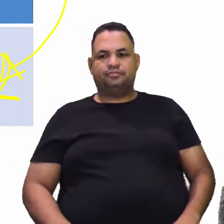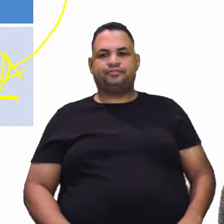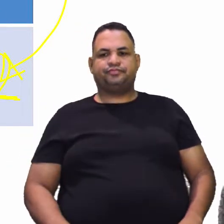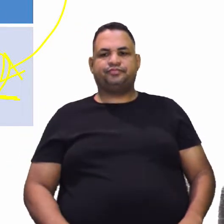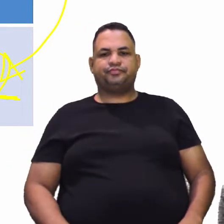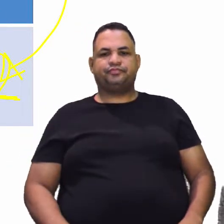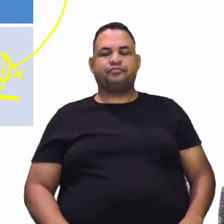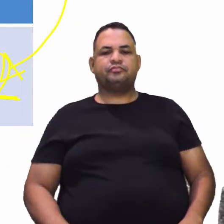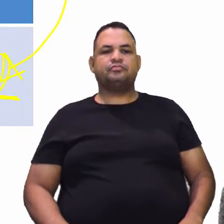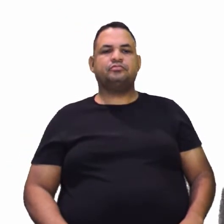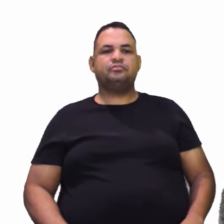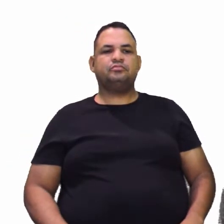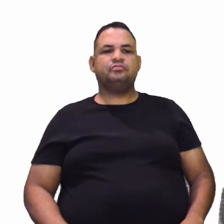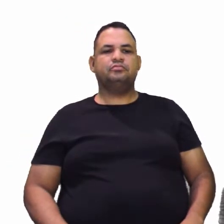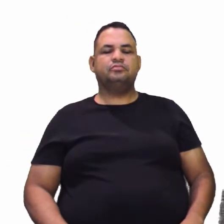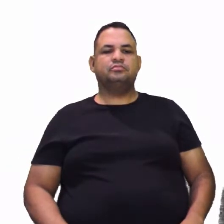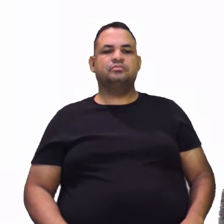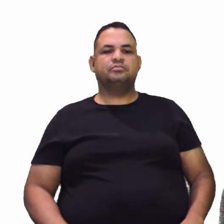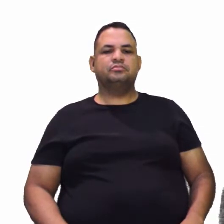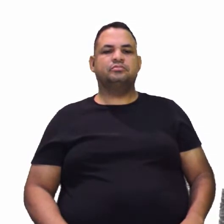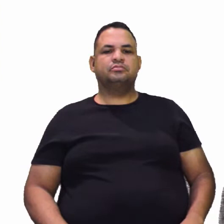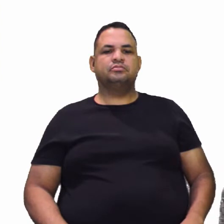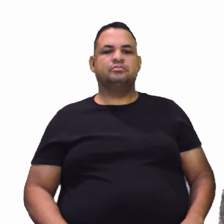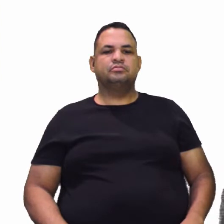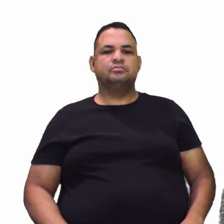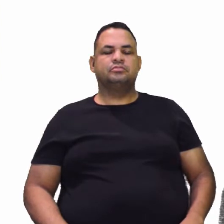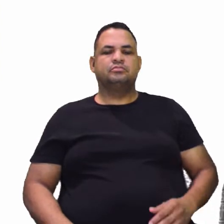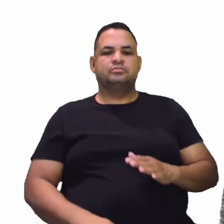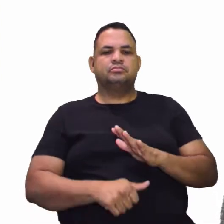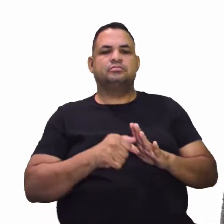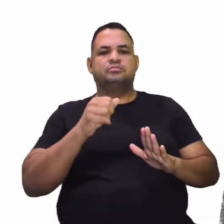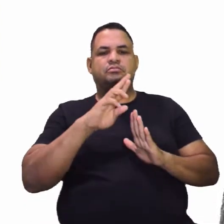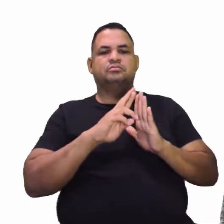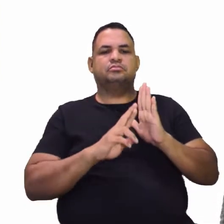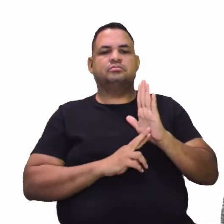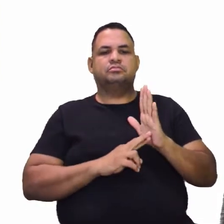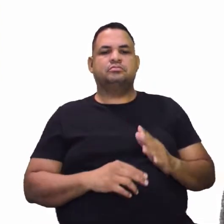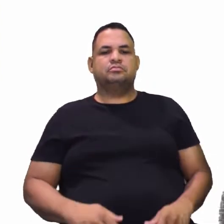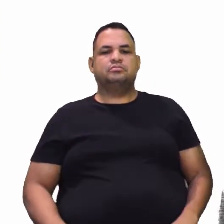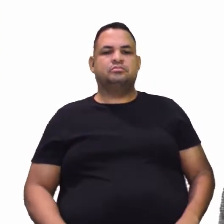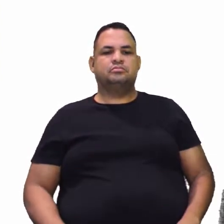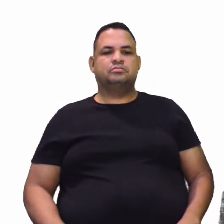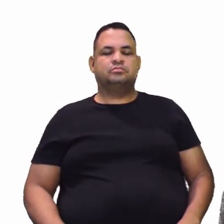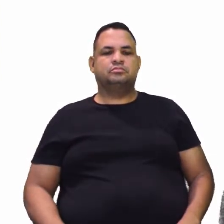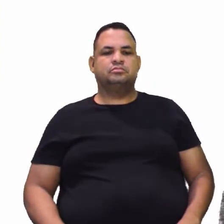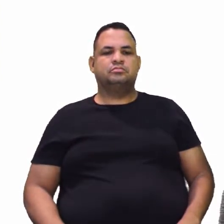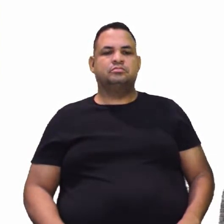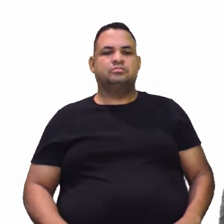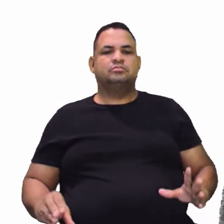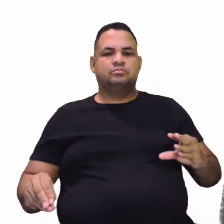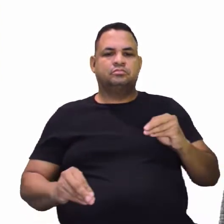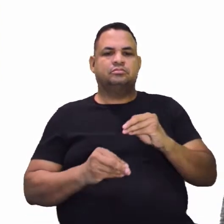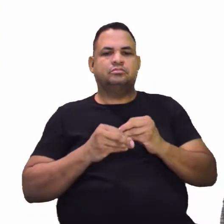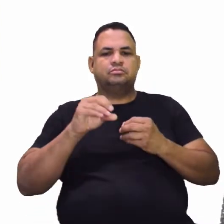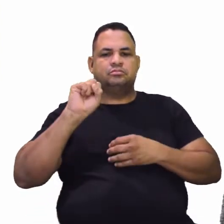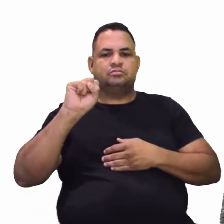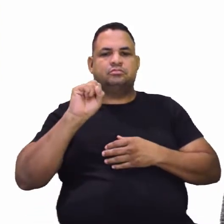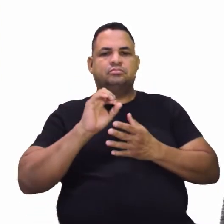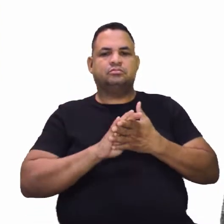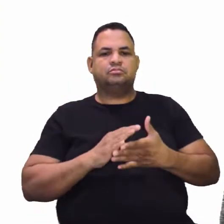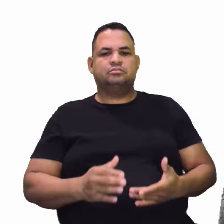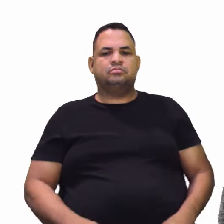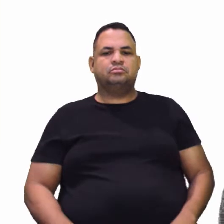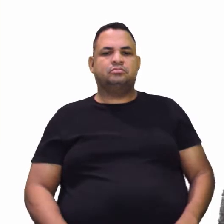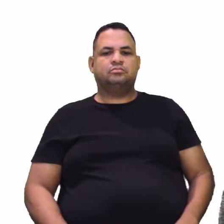pessoa. Certo? Aí, olha lá, na primeira regra, o que acontece? Você acrescenta esse S apenas com